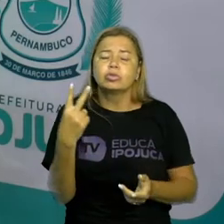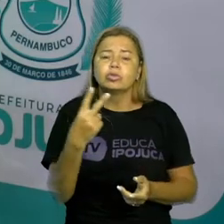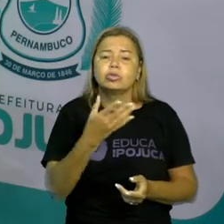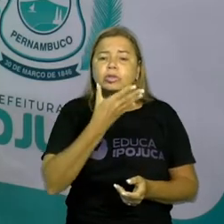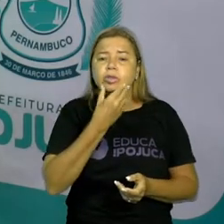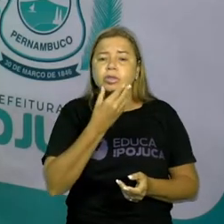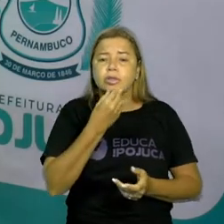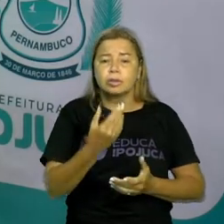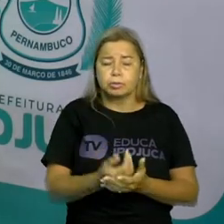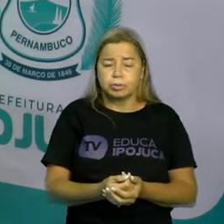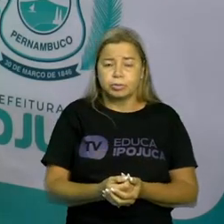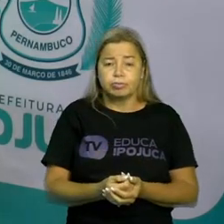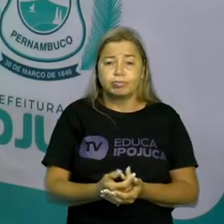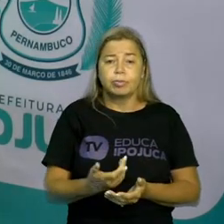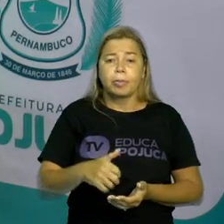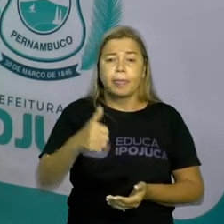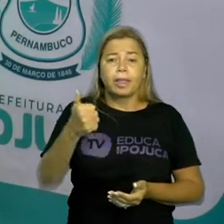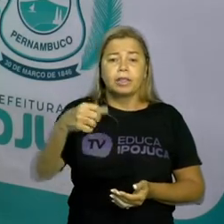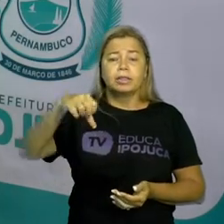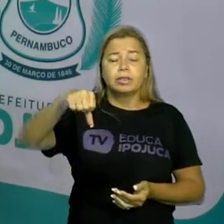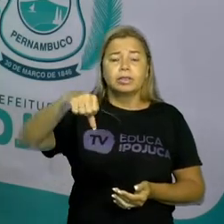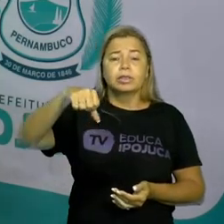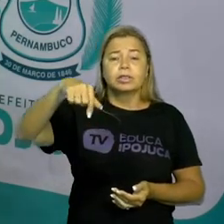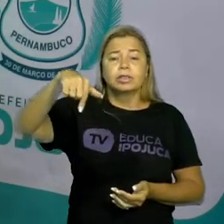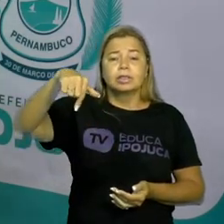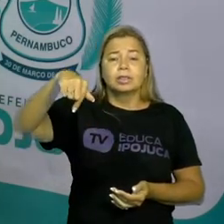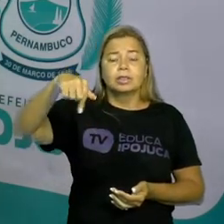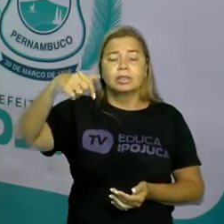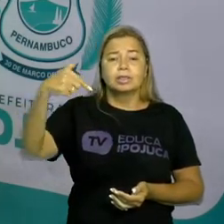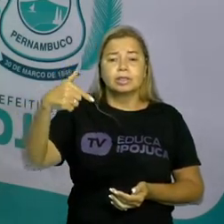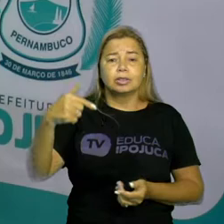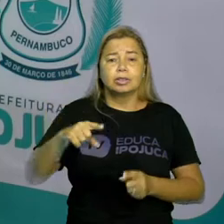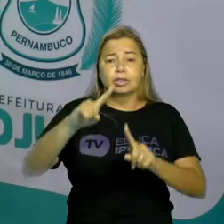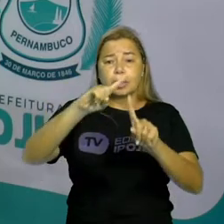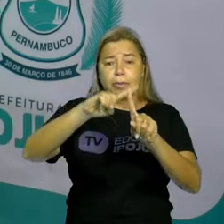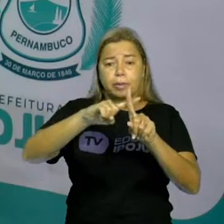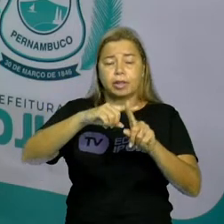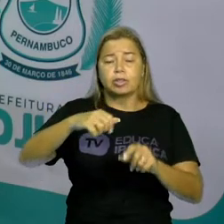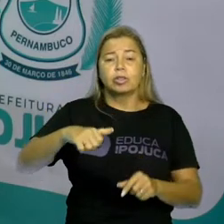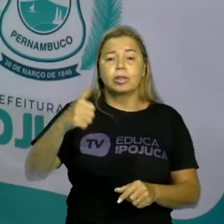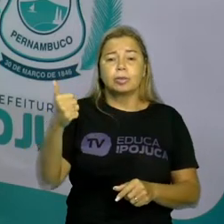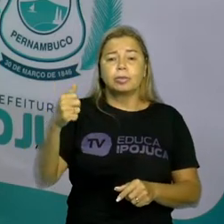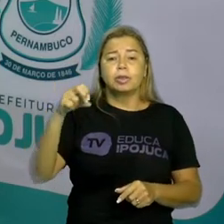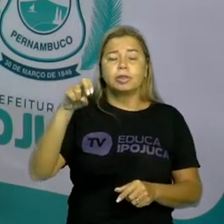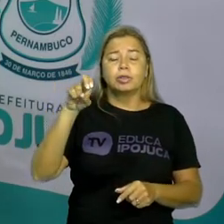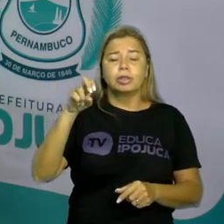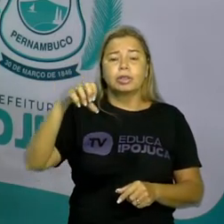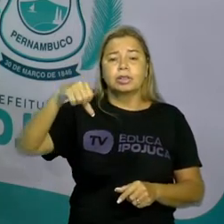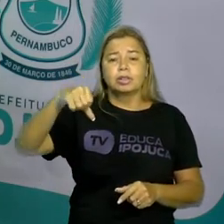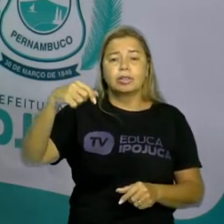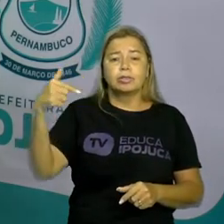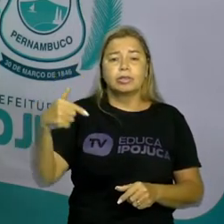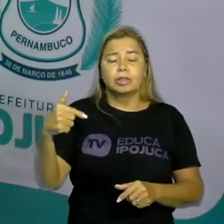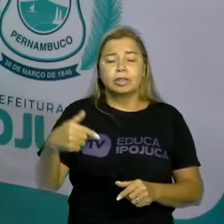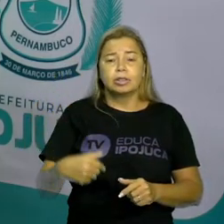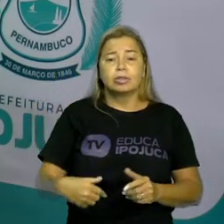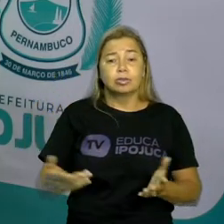juntar. 1.972 mais 1.592, eu vou ter um total